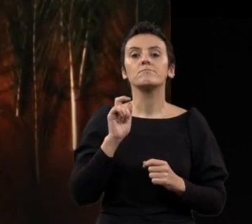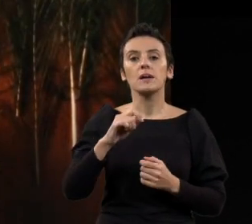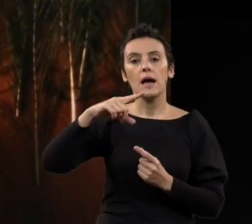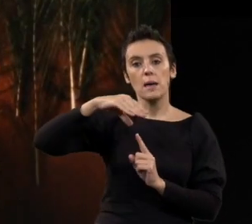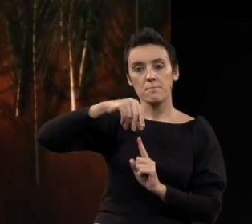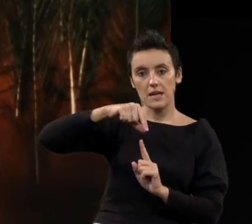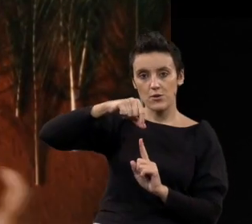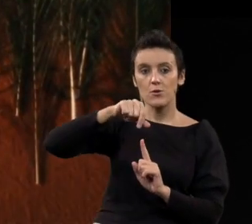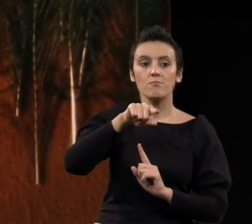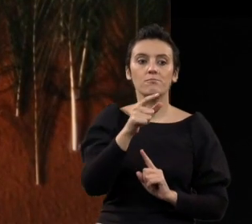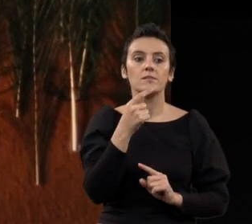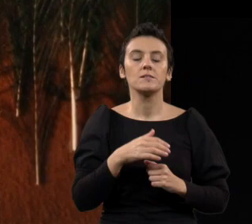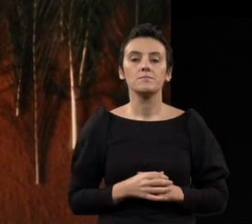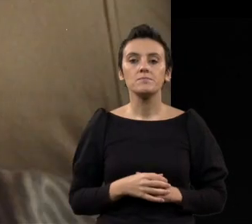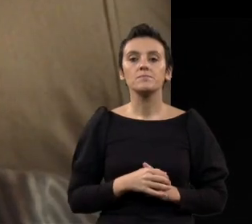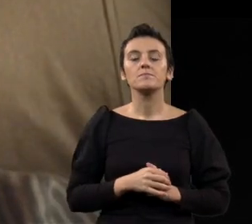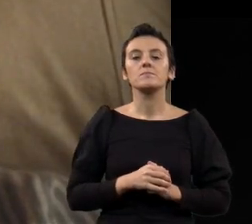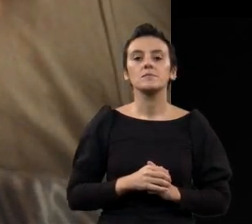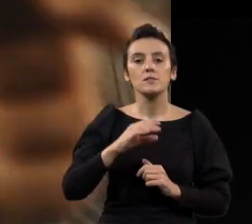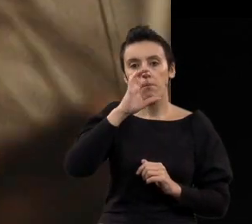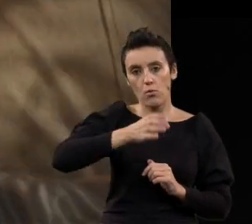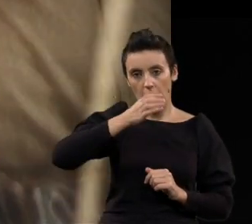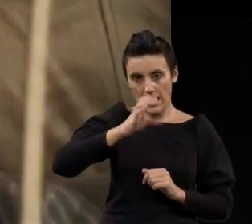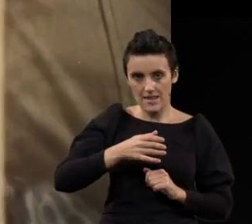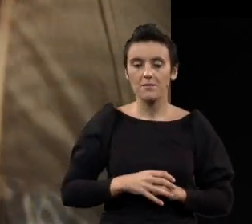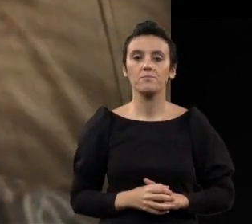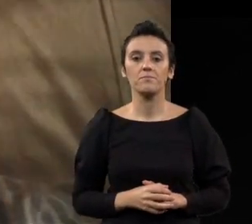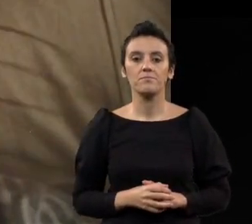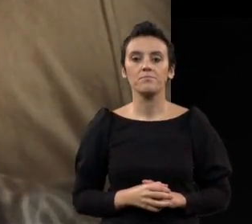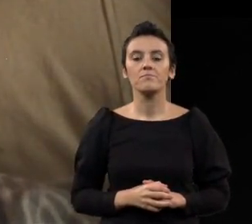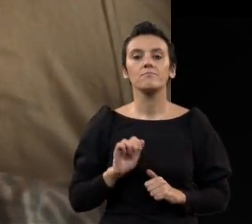em búlgaro, Miana, em catalão, Maré,